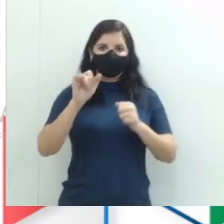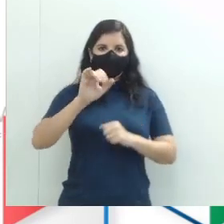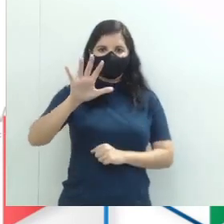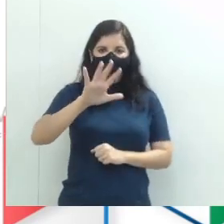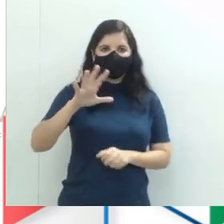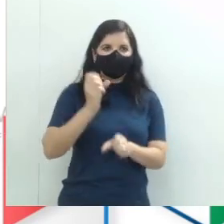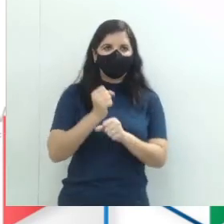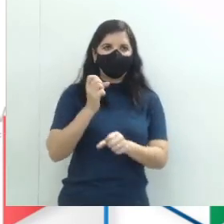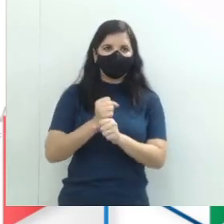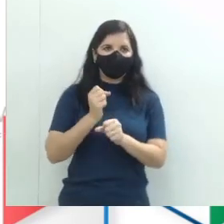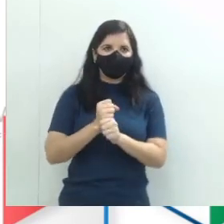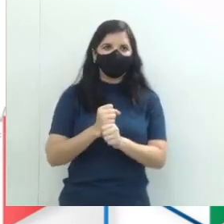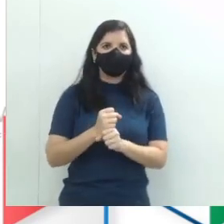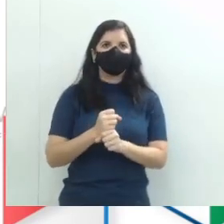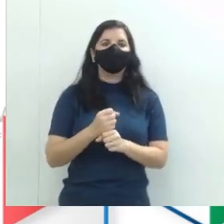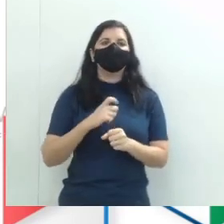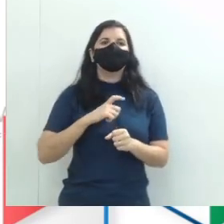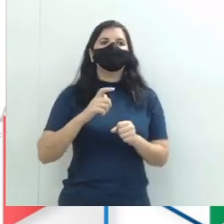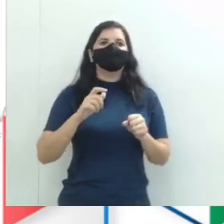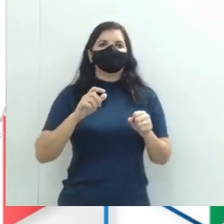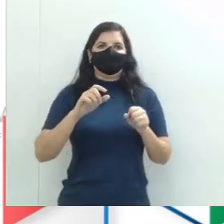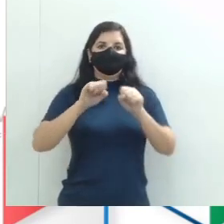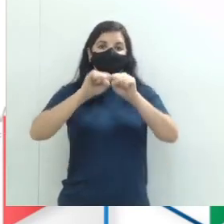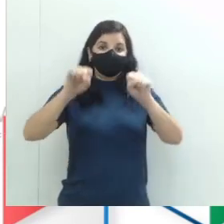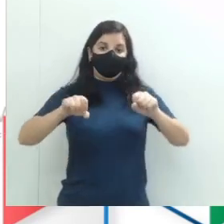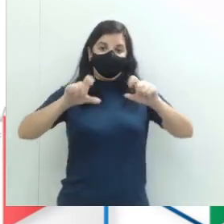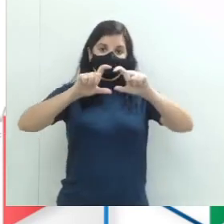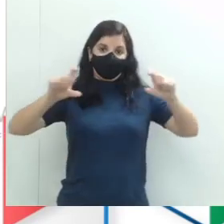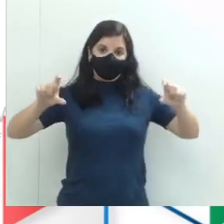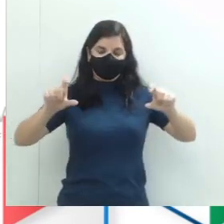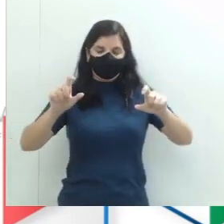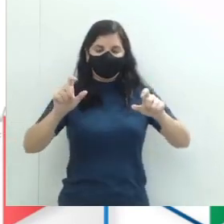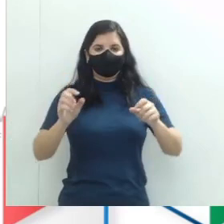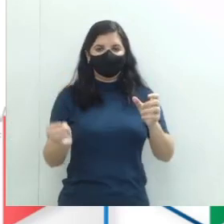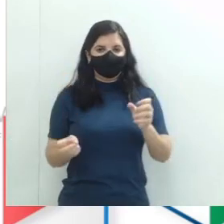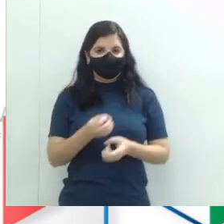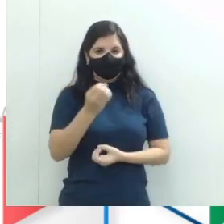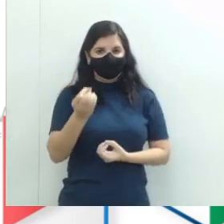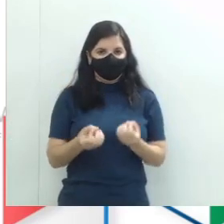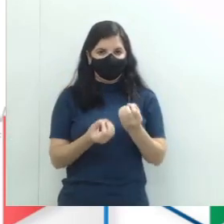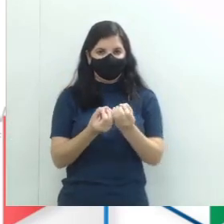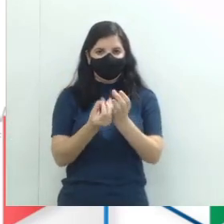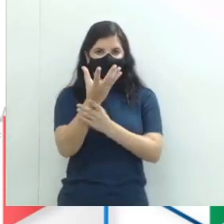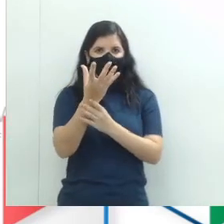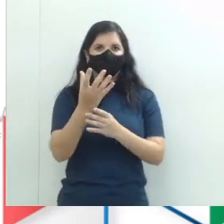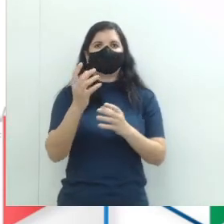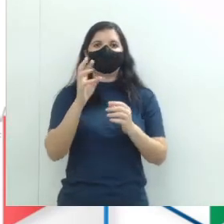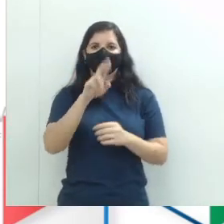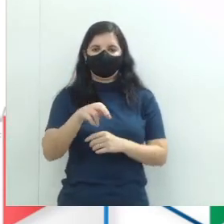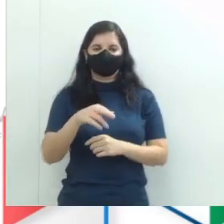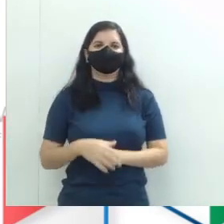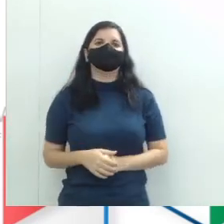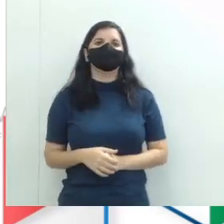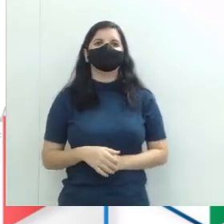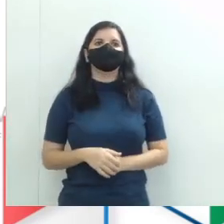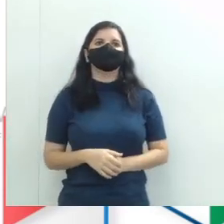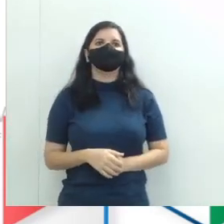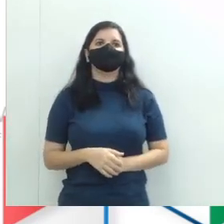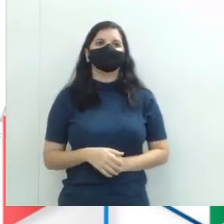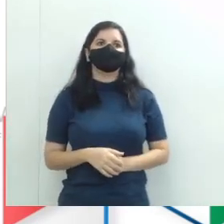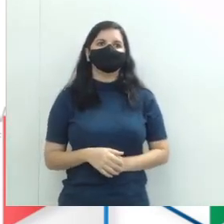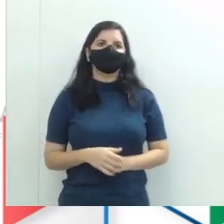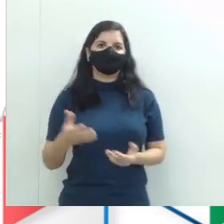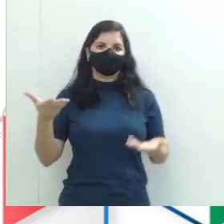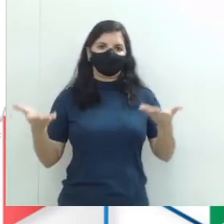calcule. Primeiro item, escreva o sistema de equação que expressa essa situação. E o 2, resolva esse sistema. Preste atenção, ó. Tem